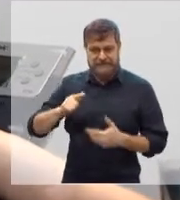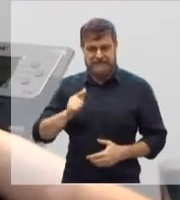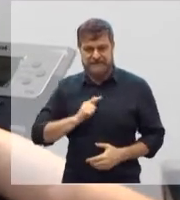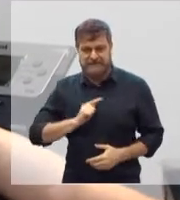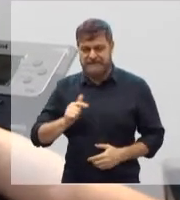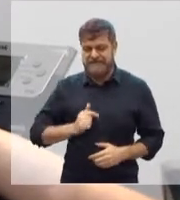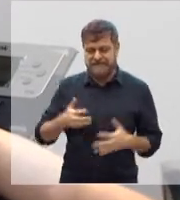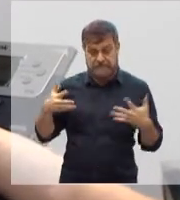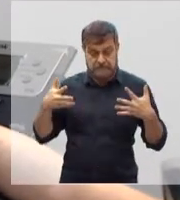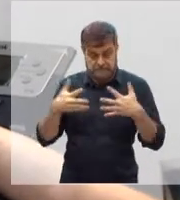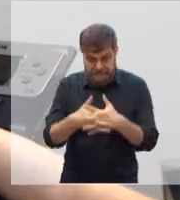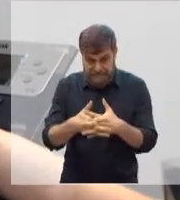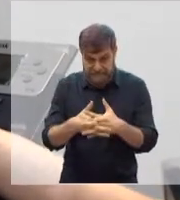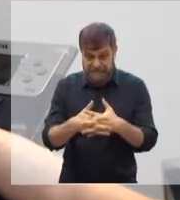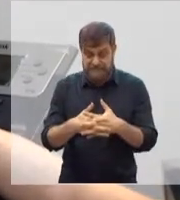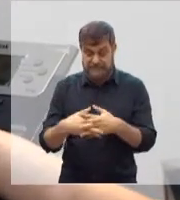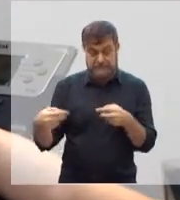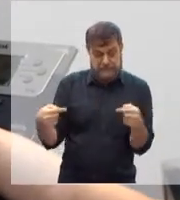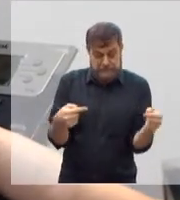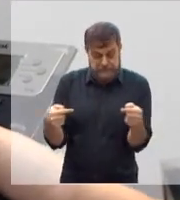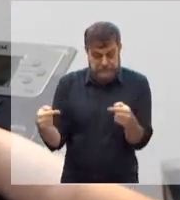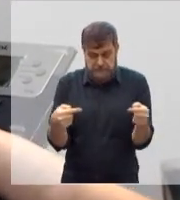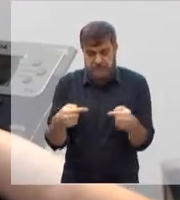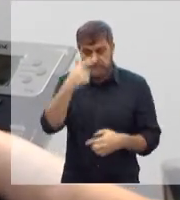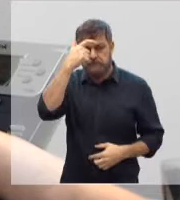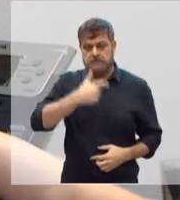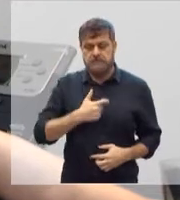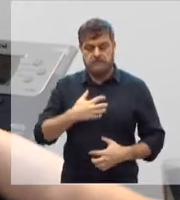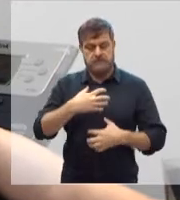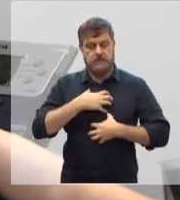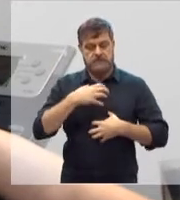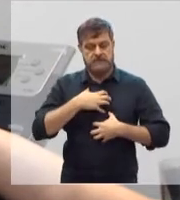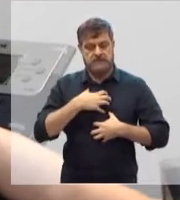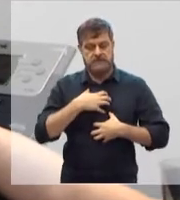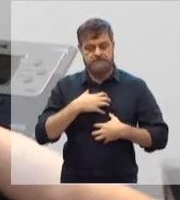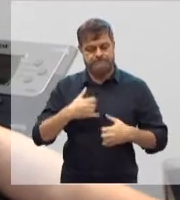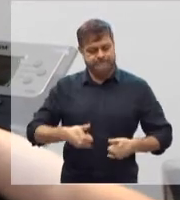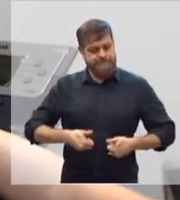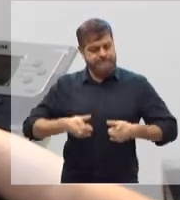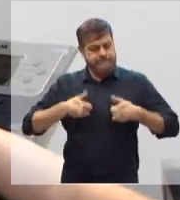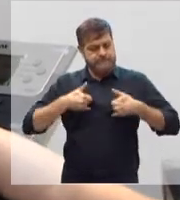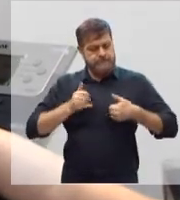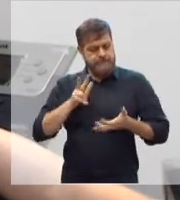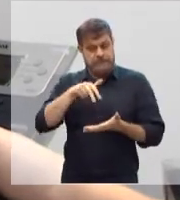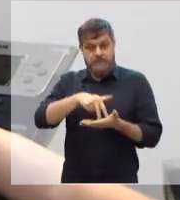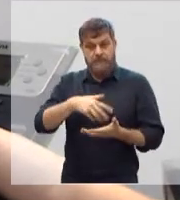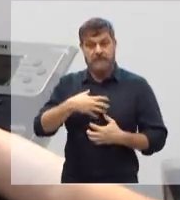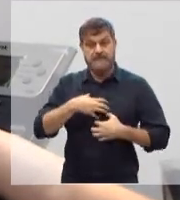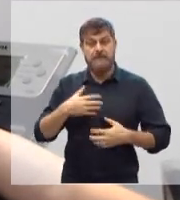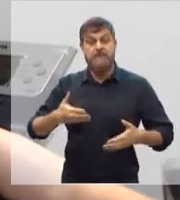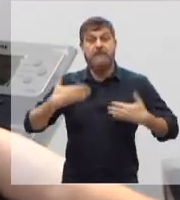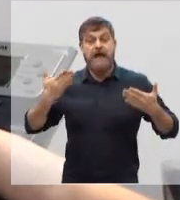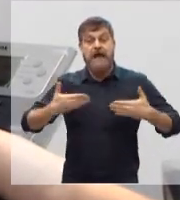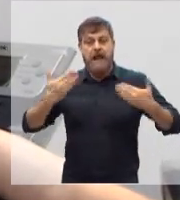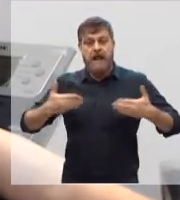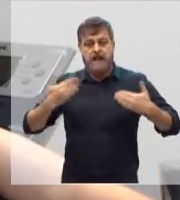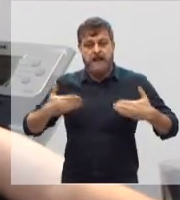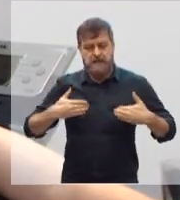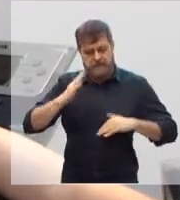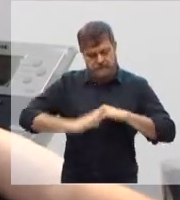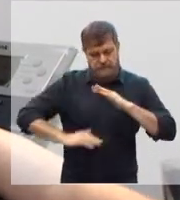apesar de incompreensões e outras situações adversas, eu me sinto privilegiado e eu faço com muita